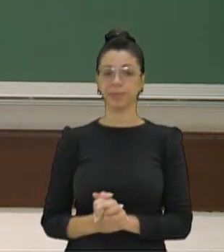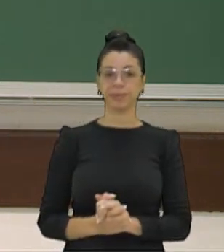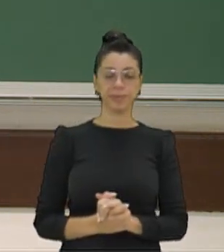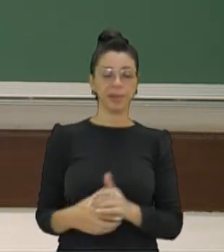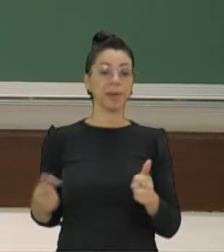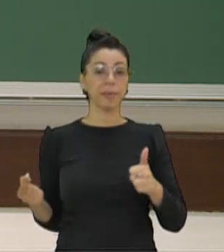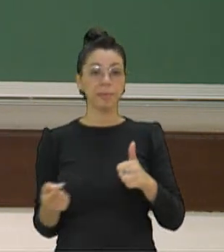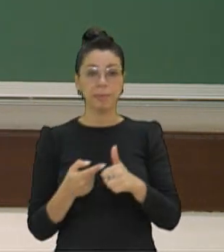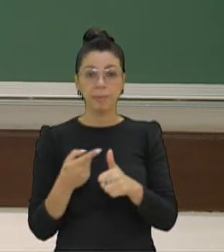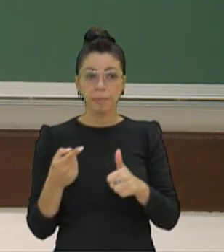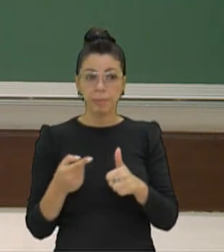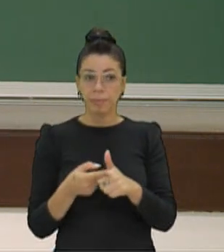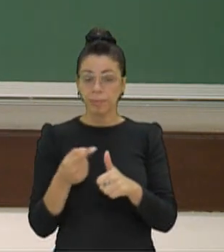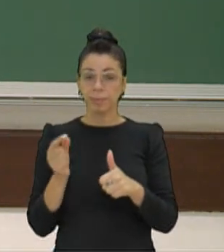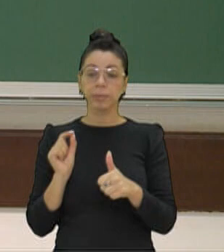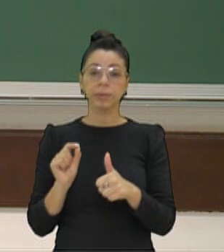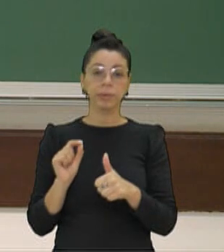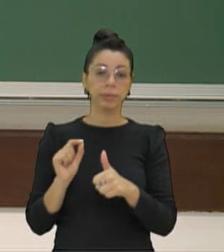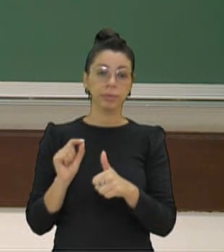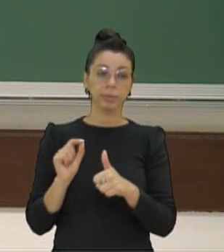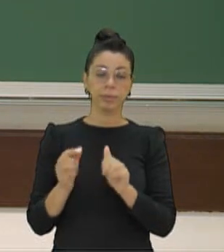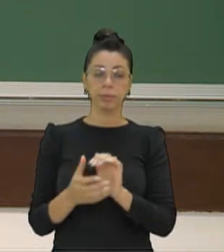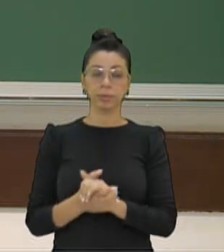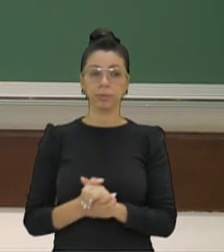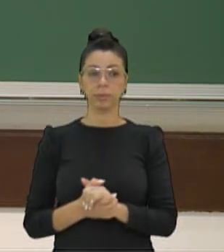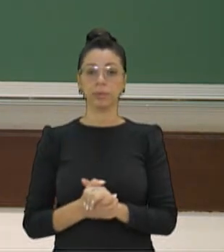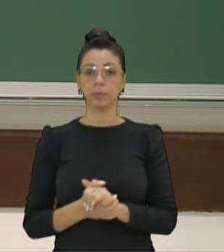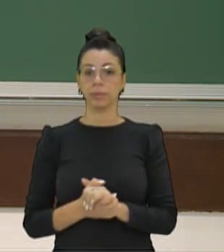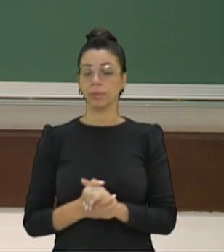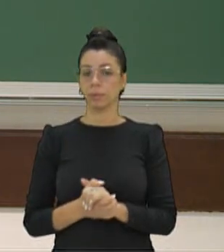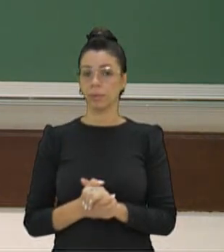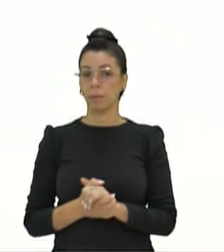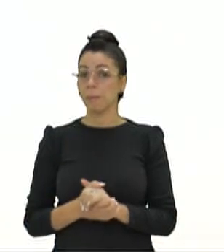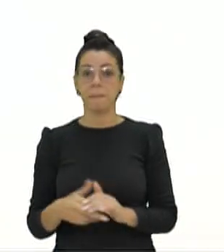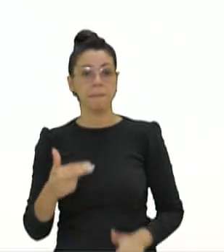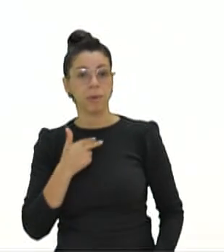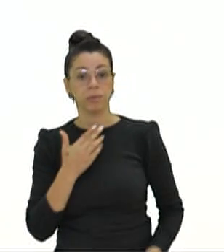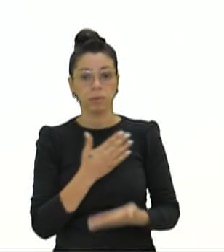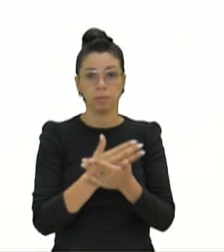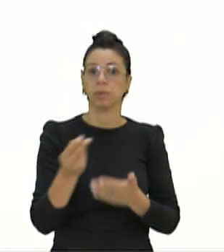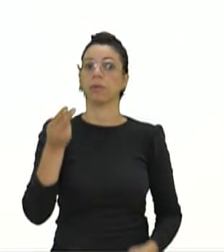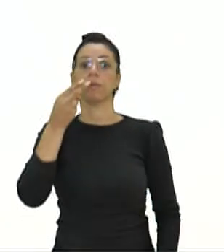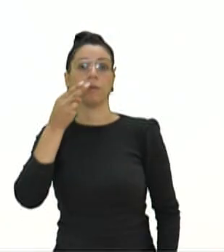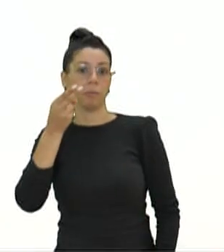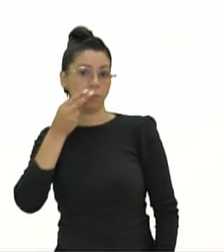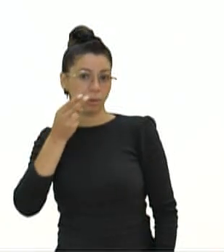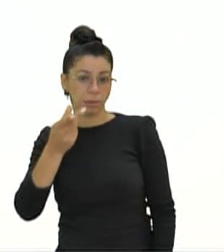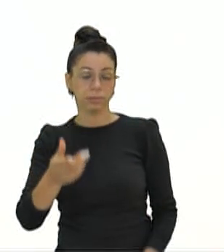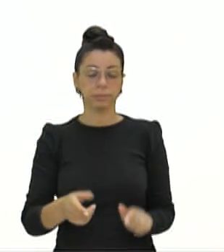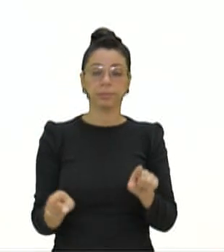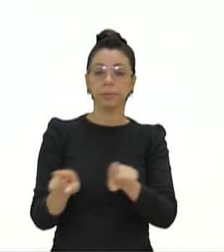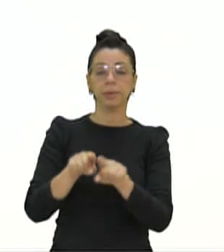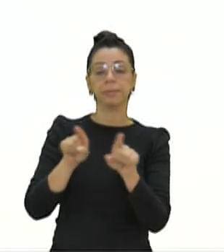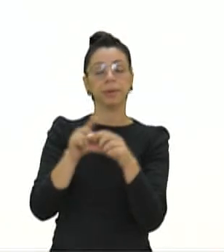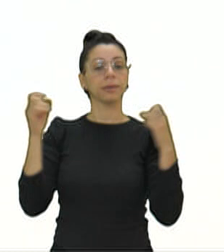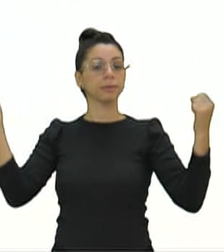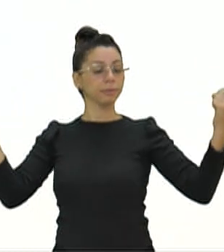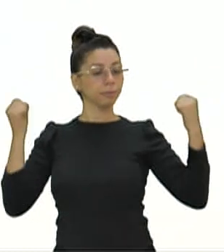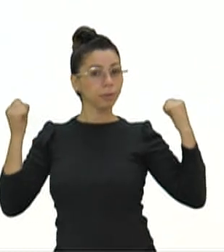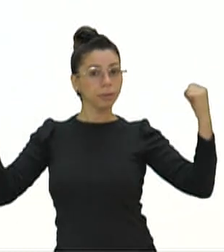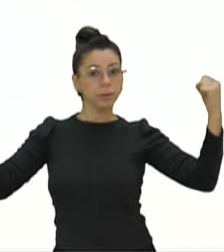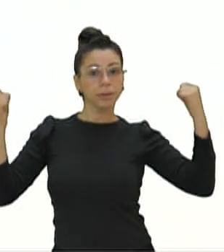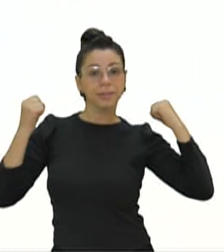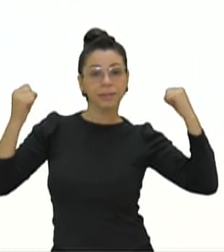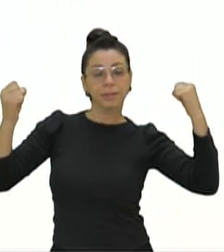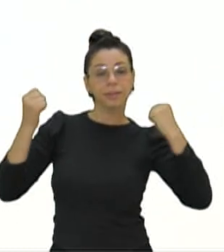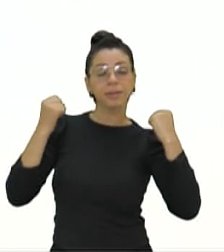né, não chegar perto nunca, né, deste vício do cigarro, tá? Atividades físicas, elas fazem o